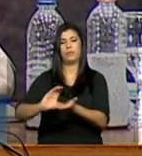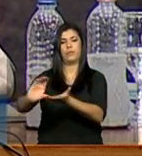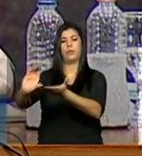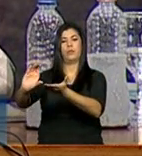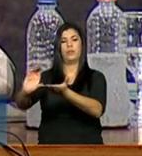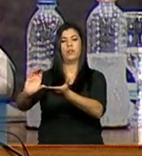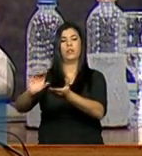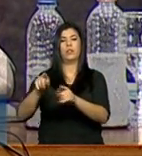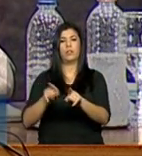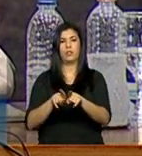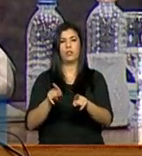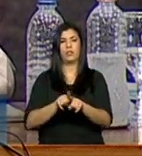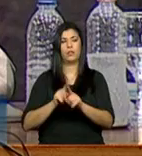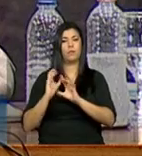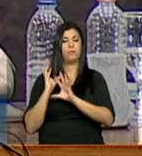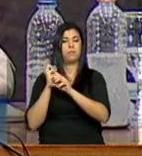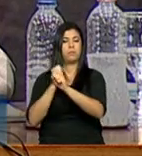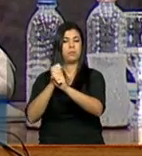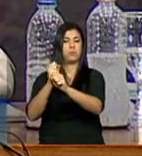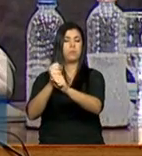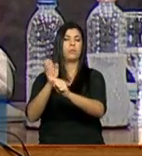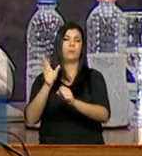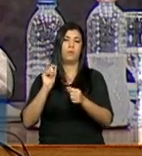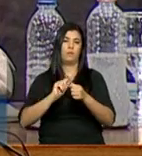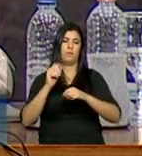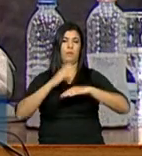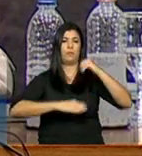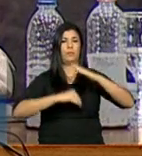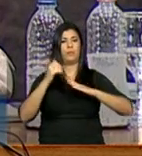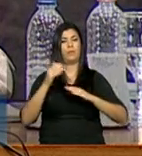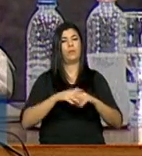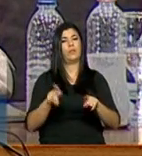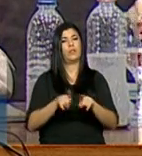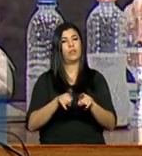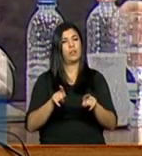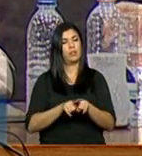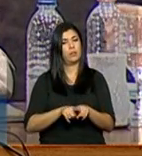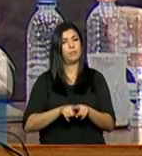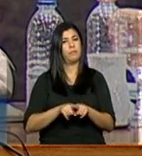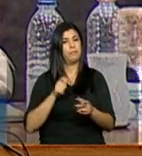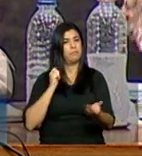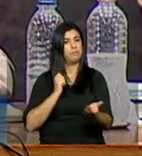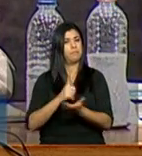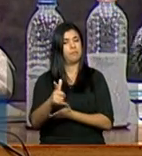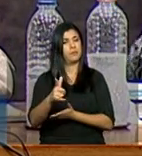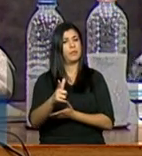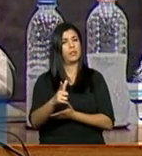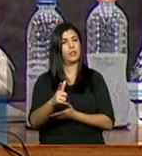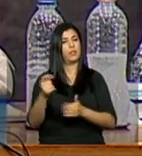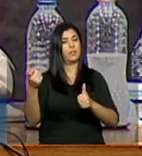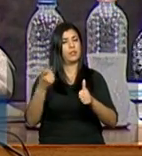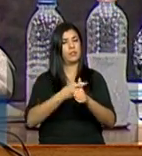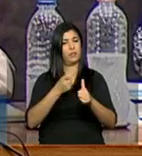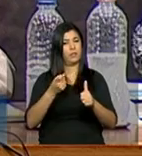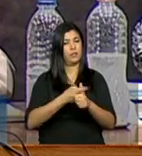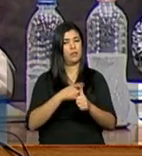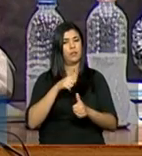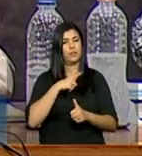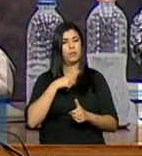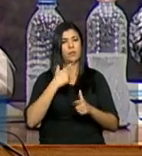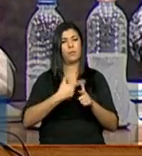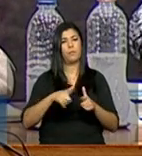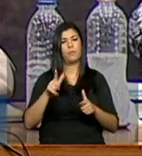muito tempo ele o fez, de bancar as despesas com fornecimento de